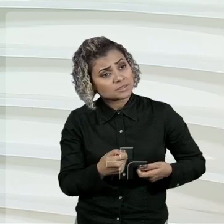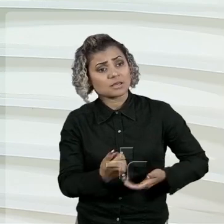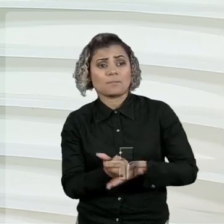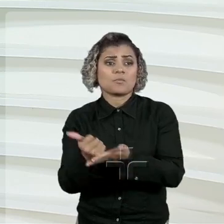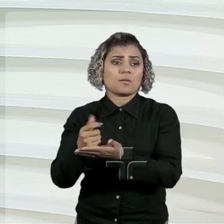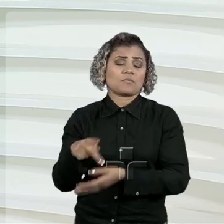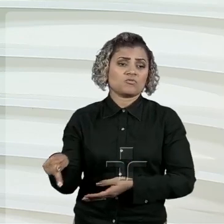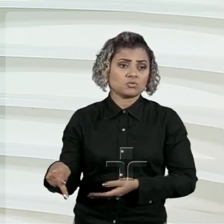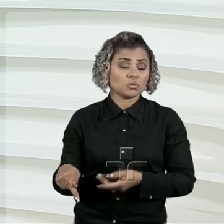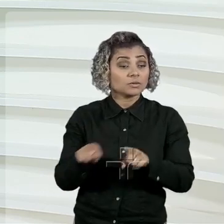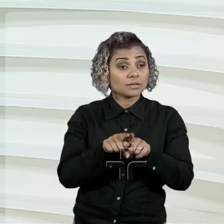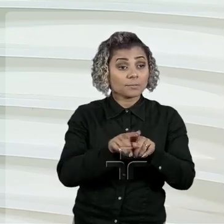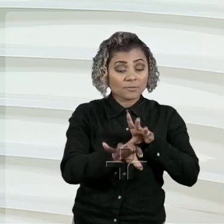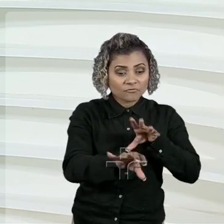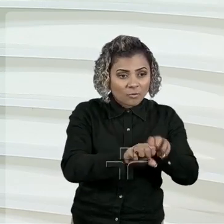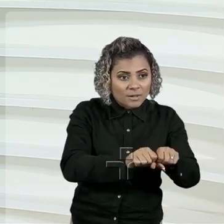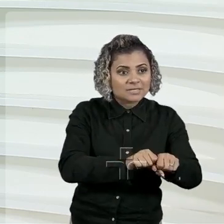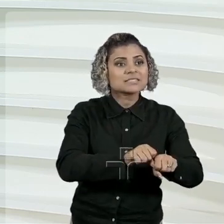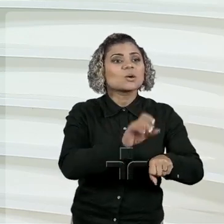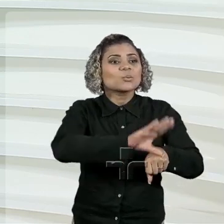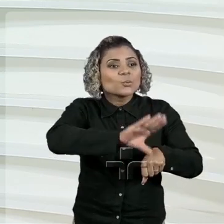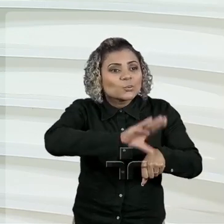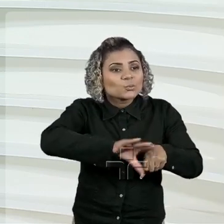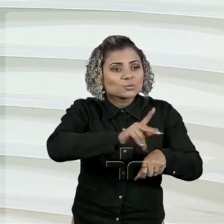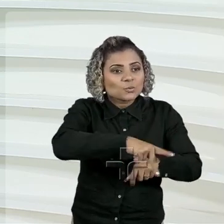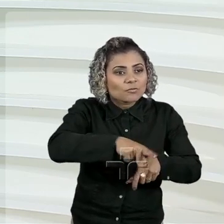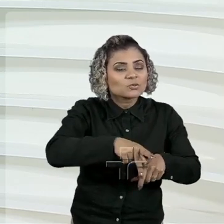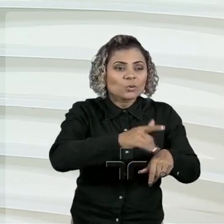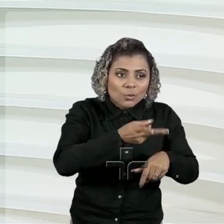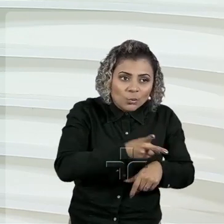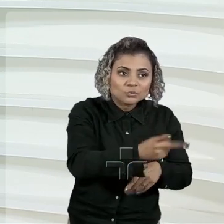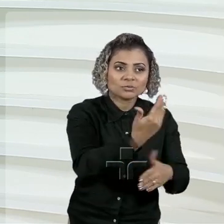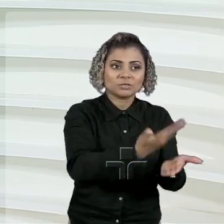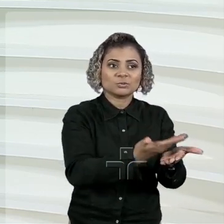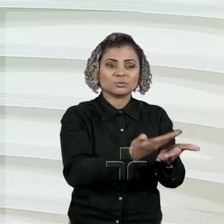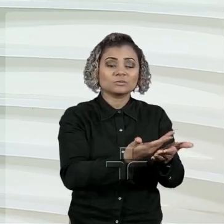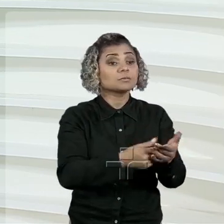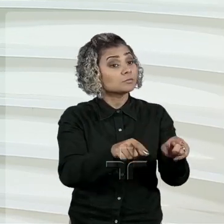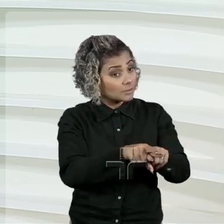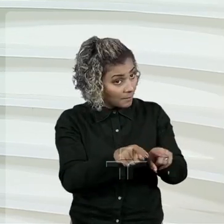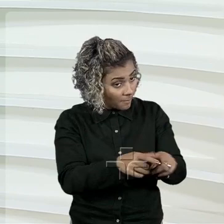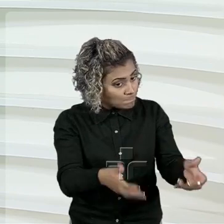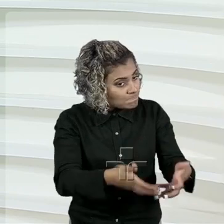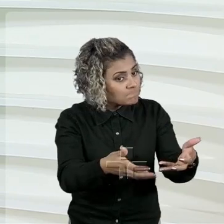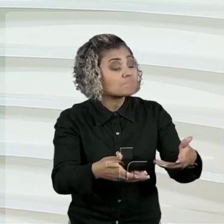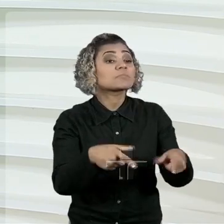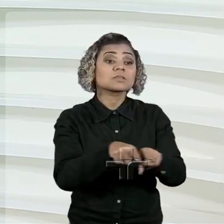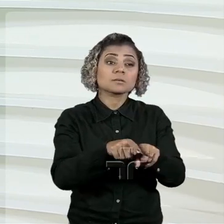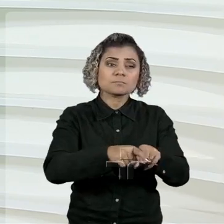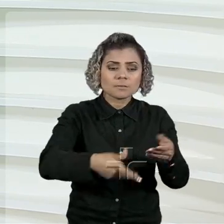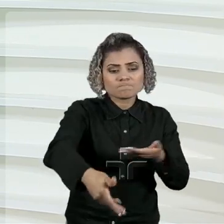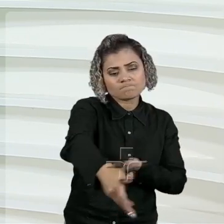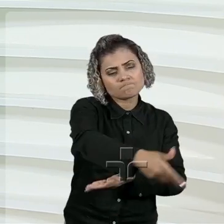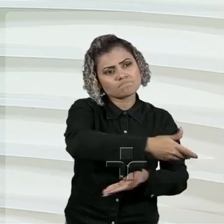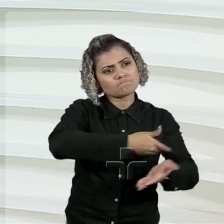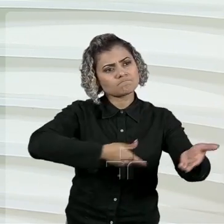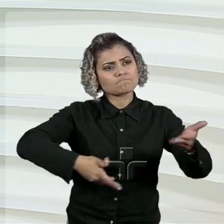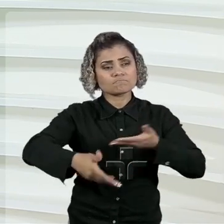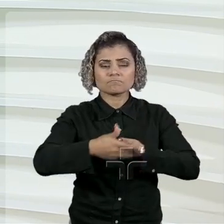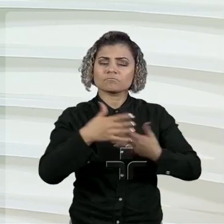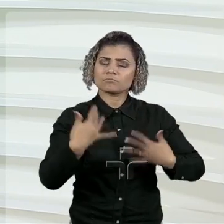com a gestão da aprendizagem, com as melhores práticas, isso tem acontecido também dentro da rede e compartilhando muito bem,